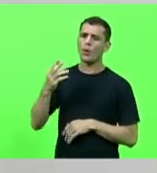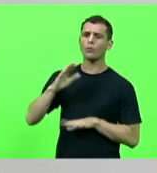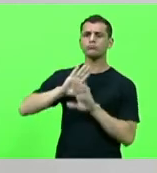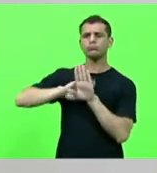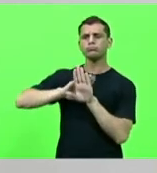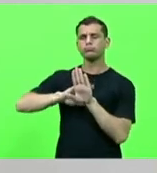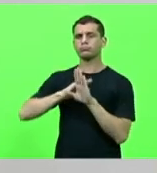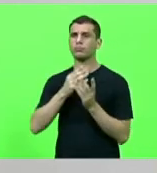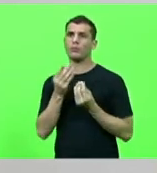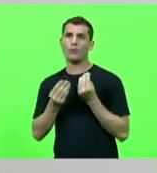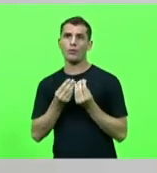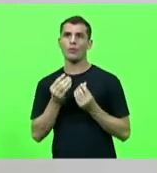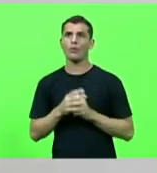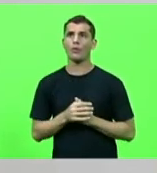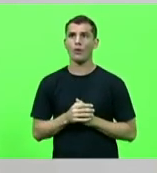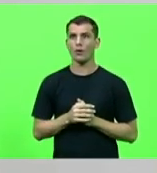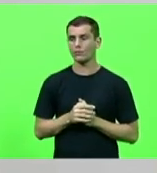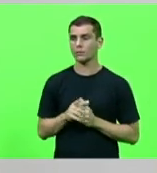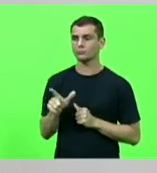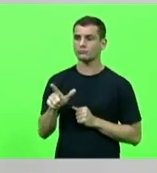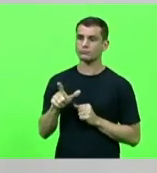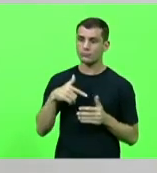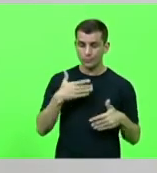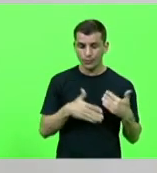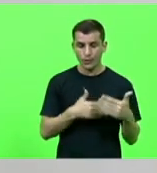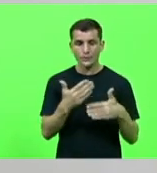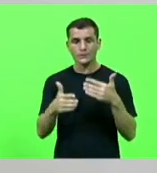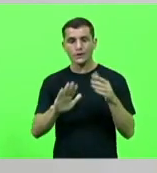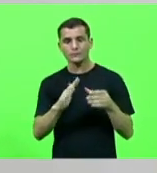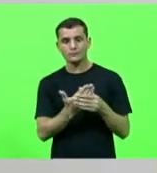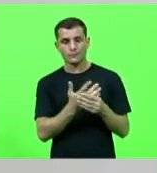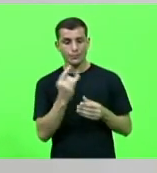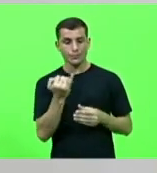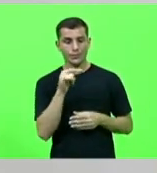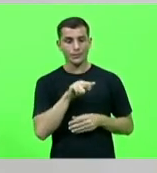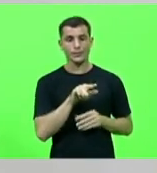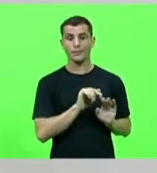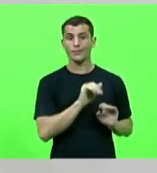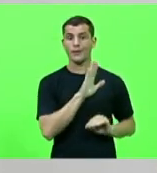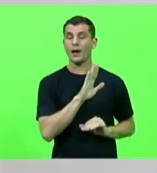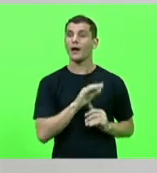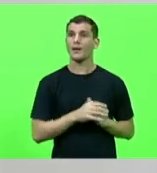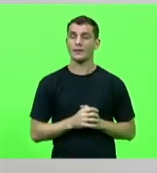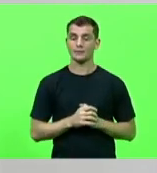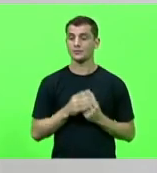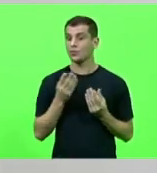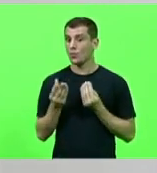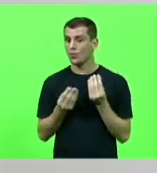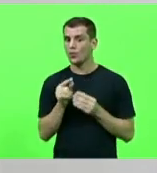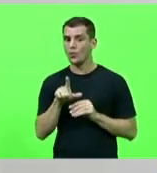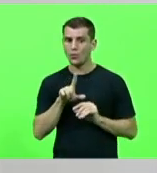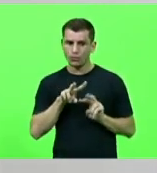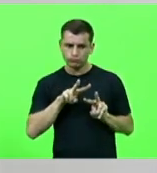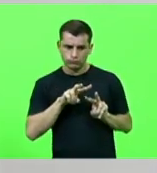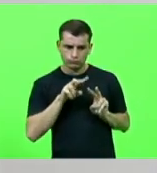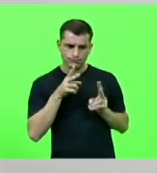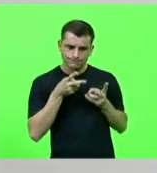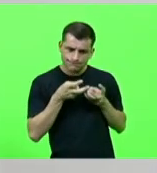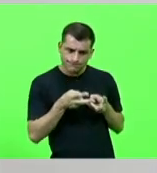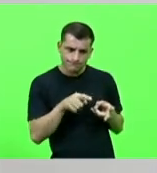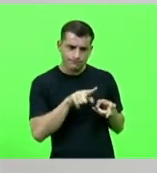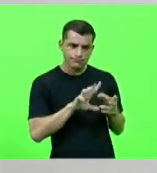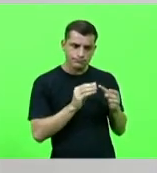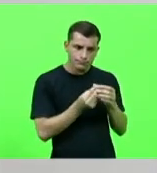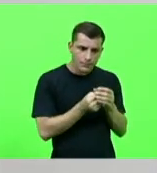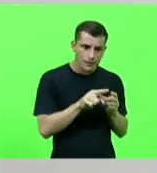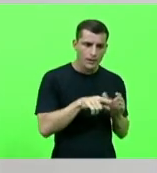que fiquem nos altos do processo, que mergulhem nos altos do processo, que